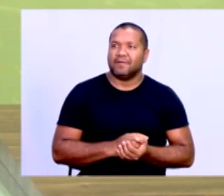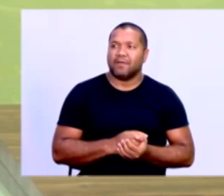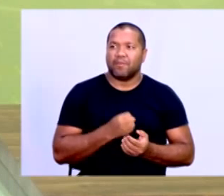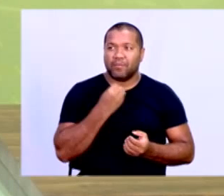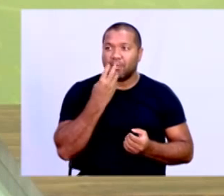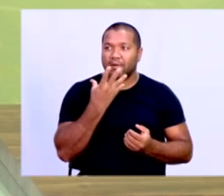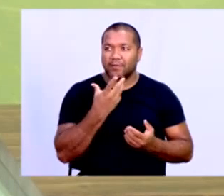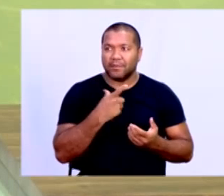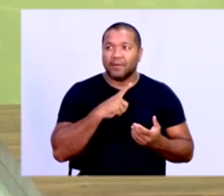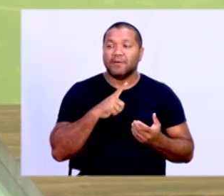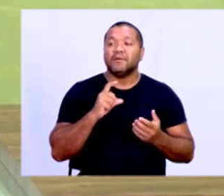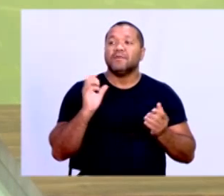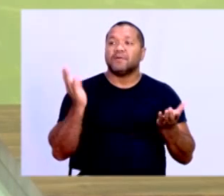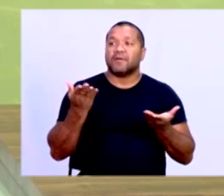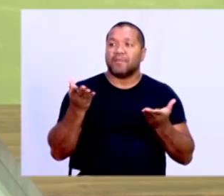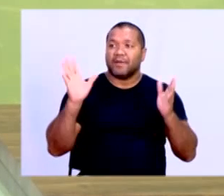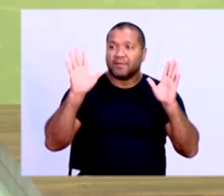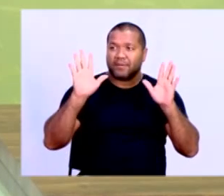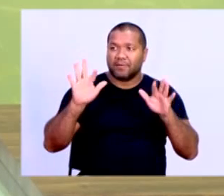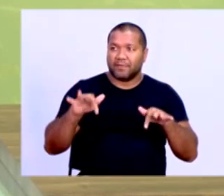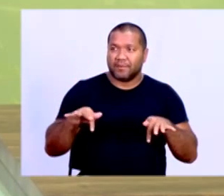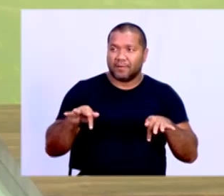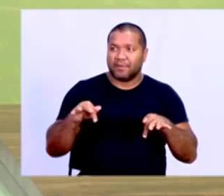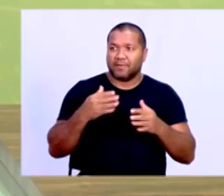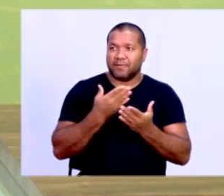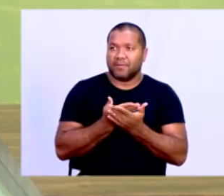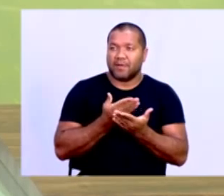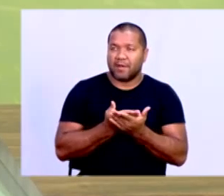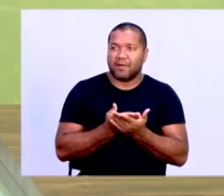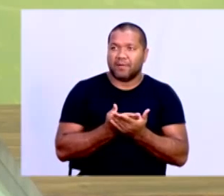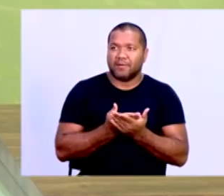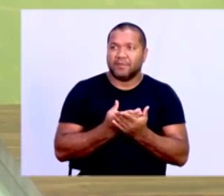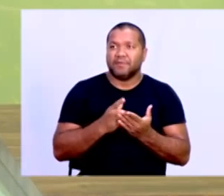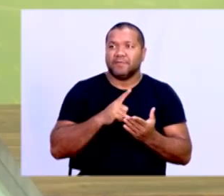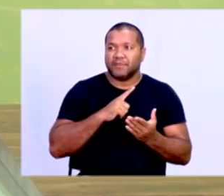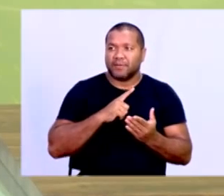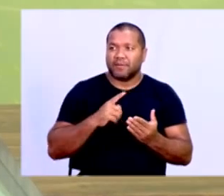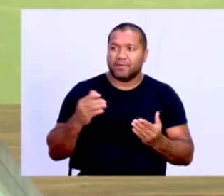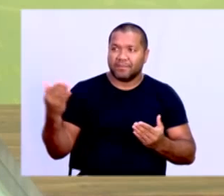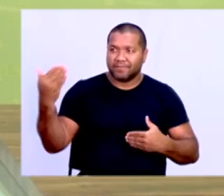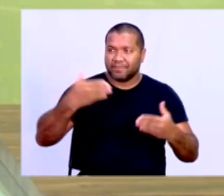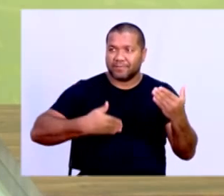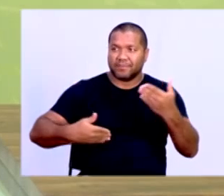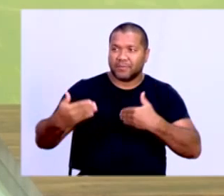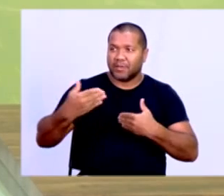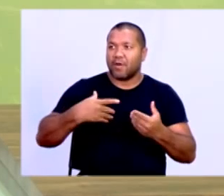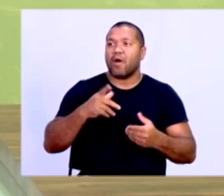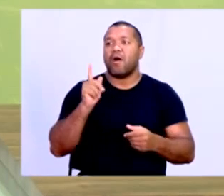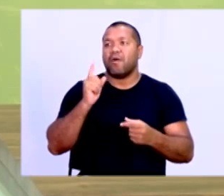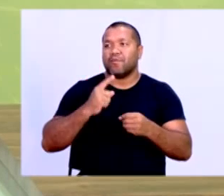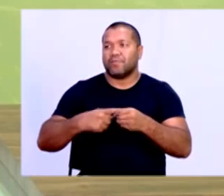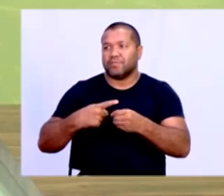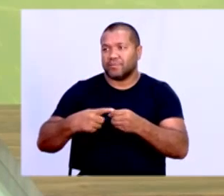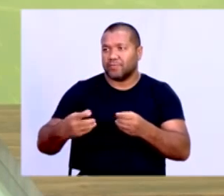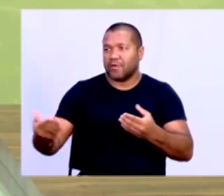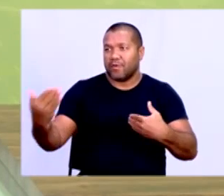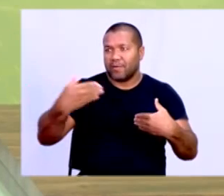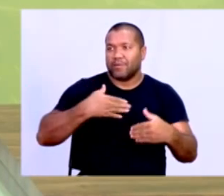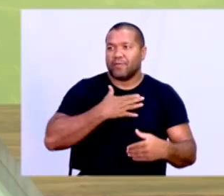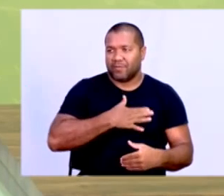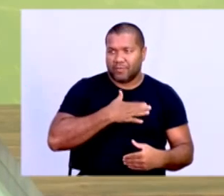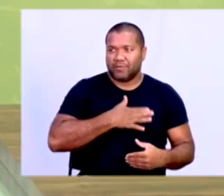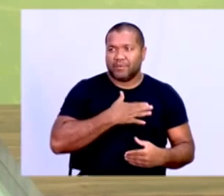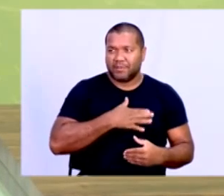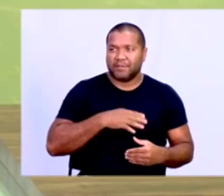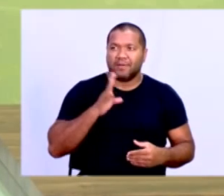Bom, gente, chegamos a mais um fim de uma aula. Tivemos participação dessa vez um pouco mais de alguns polos. Gostei,